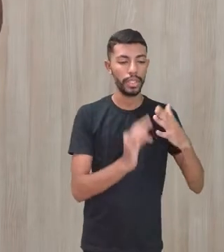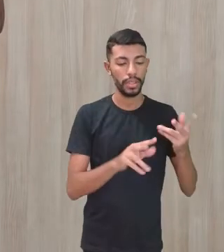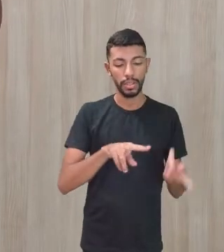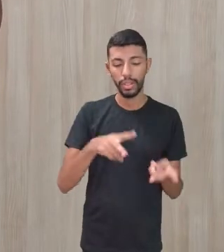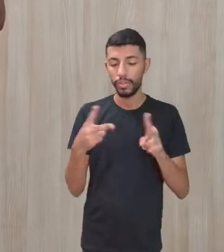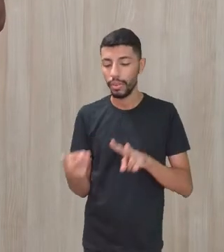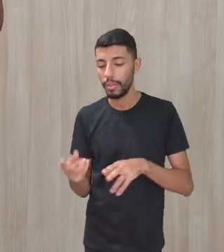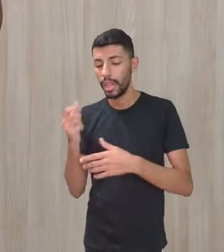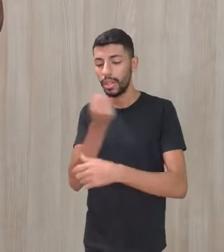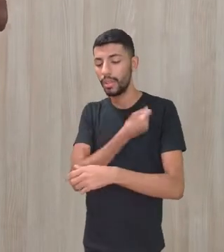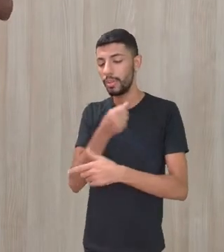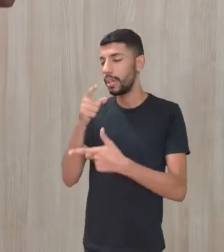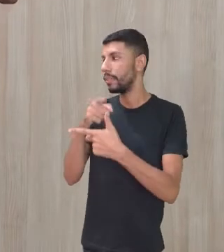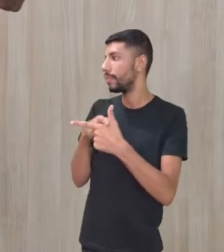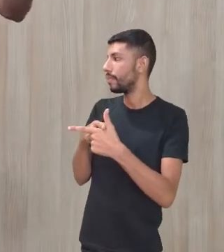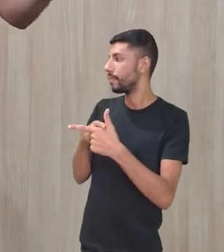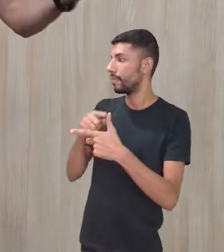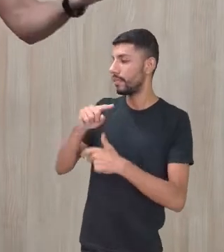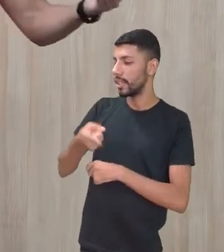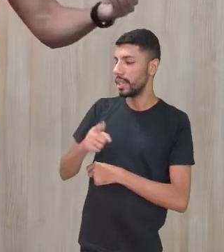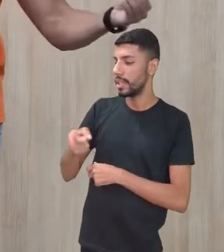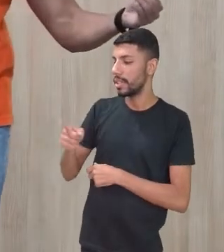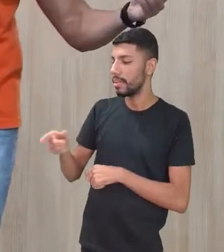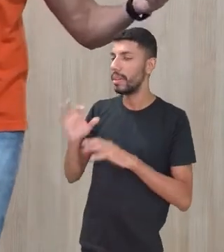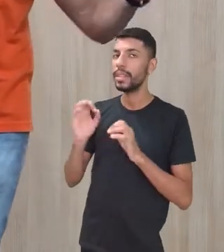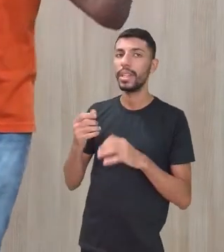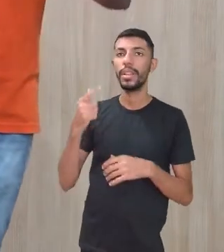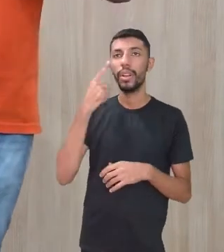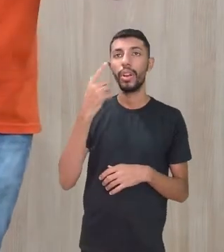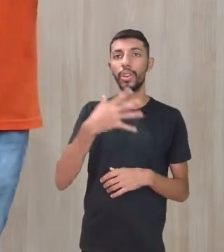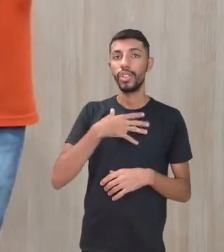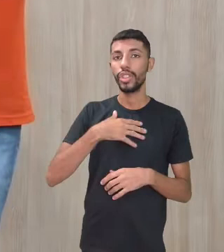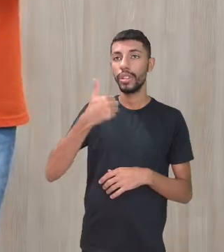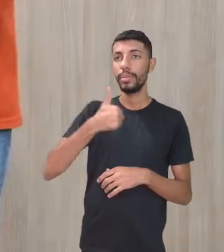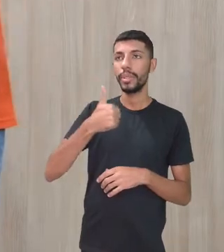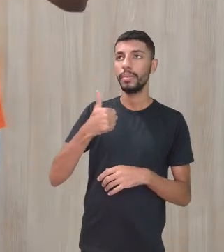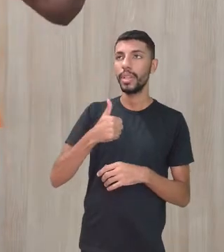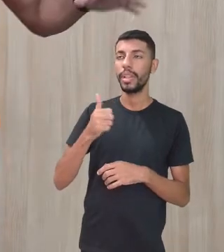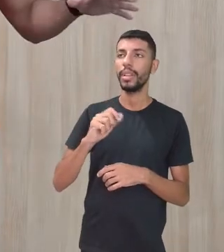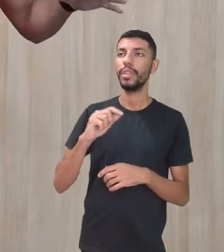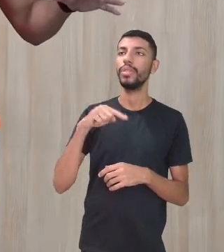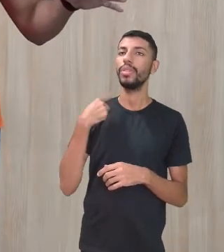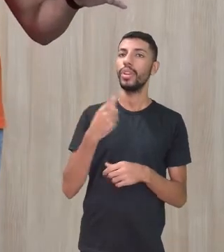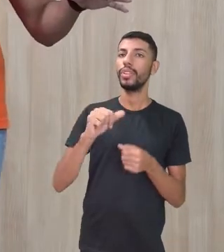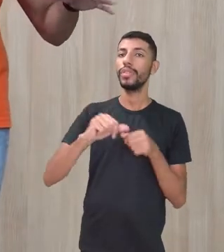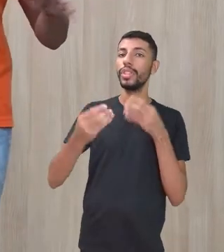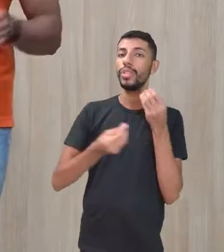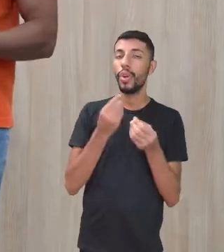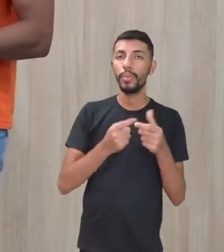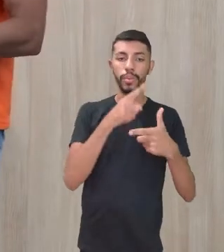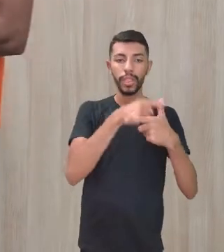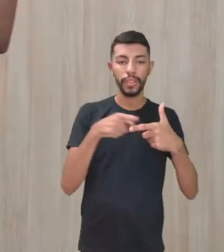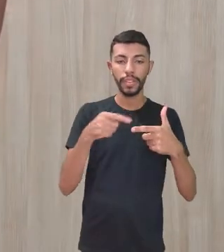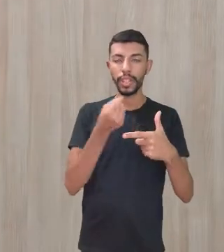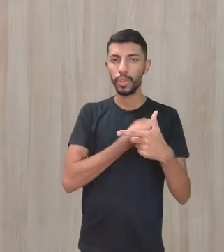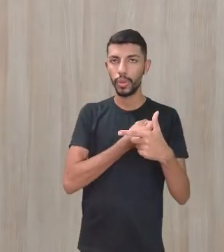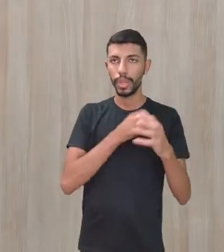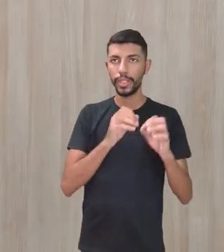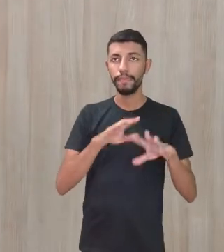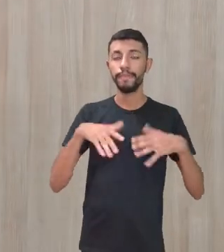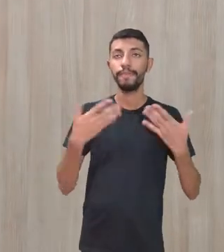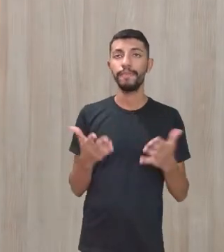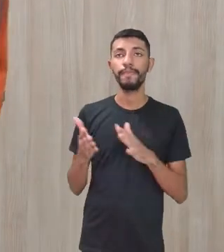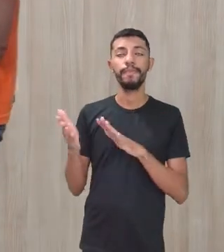número decimal, tá? Primeiro modo que eu ensinei aqui hoje foi efetuando a divisão dos números, tá? Vamos ver